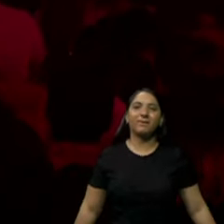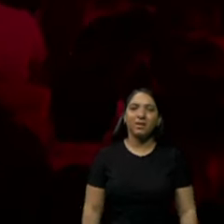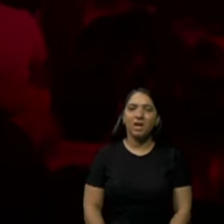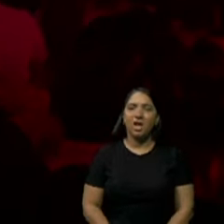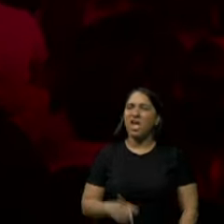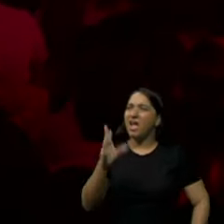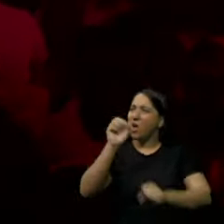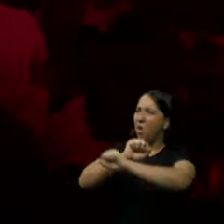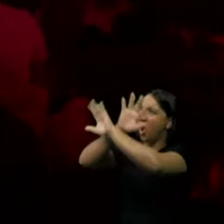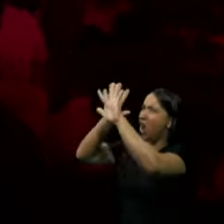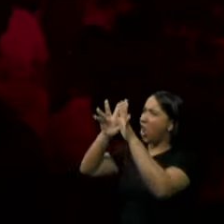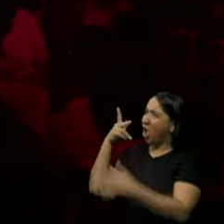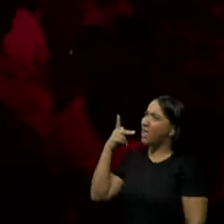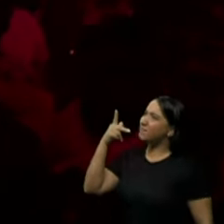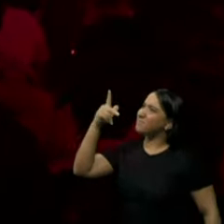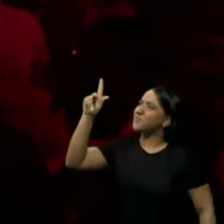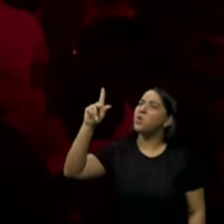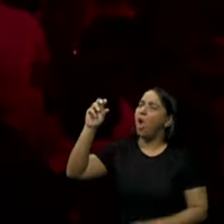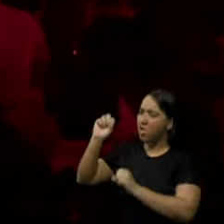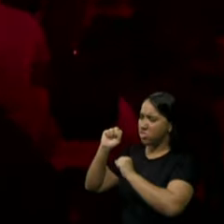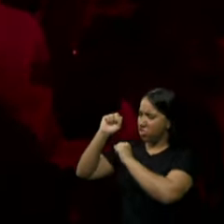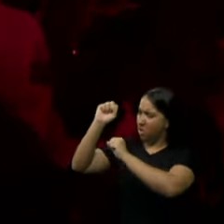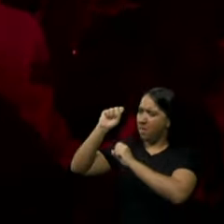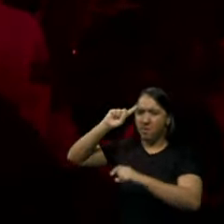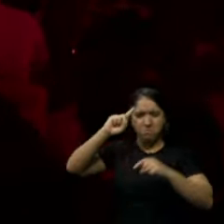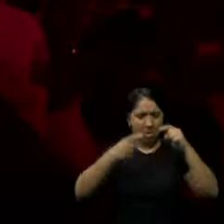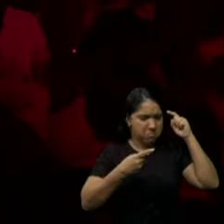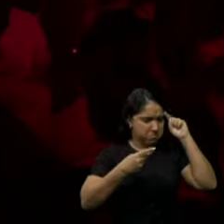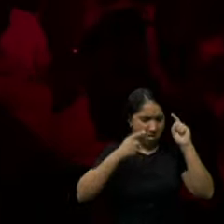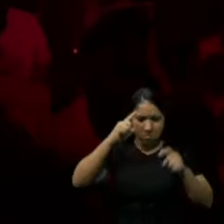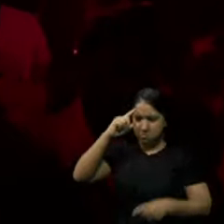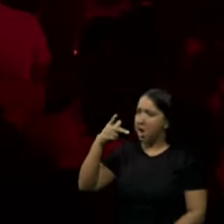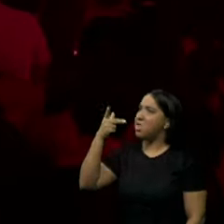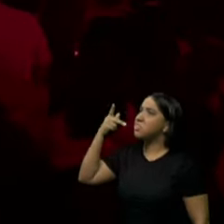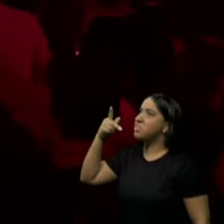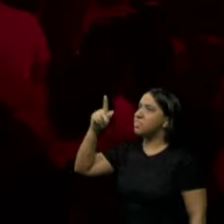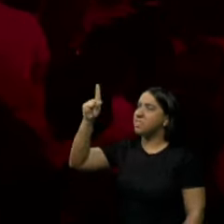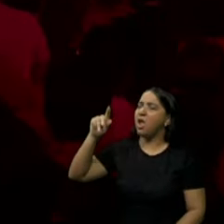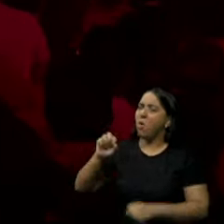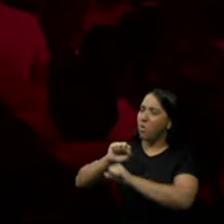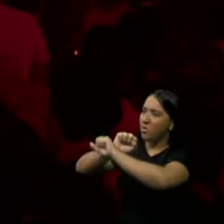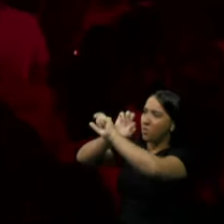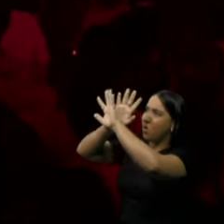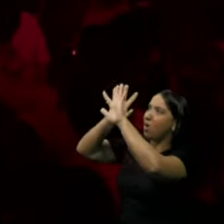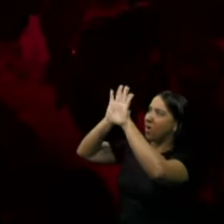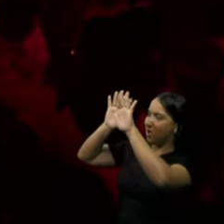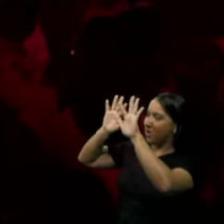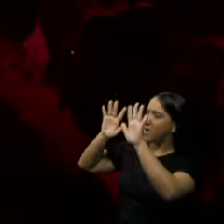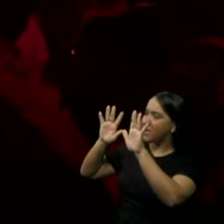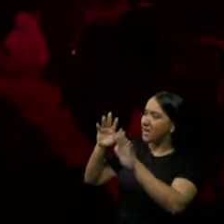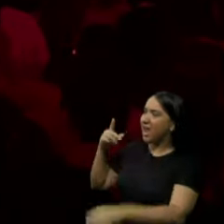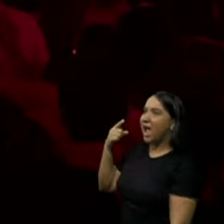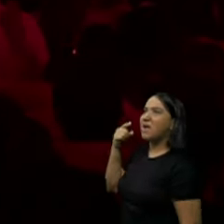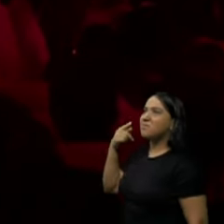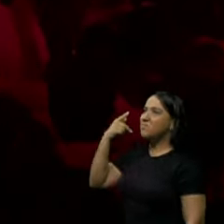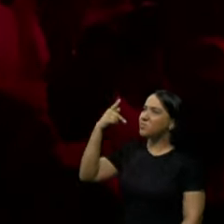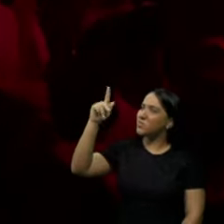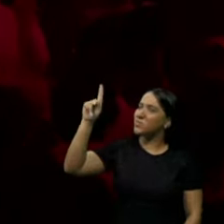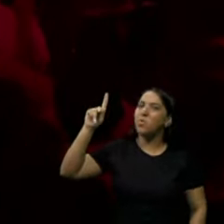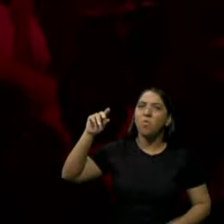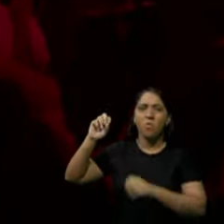a tua é a glória do domínio tu é a glória